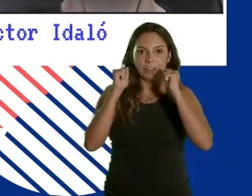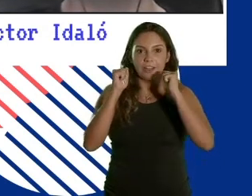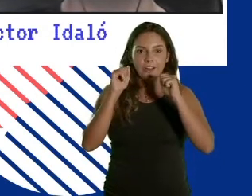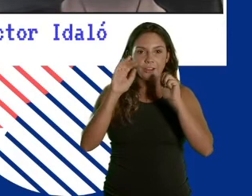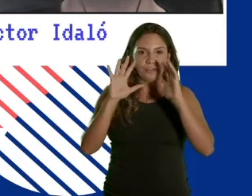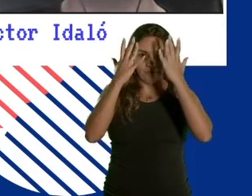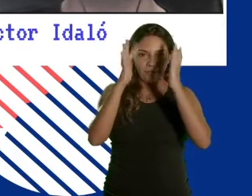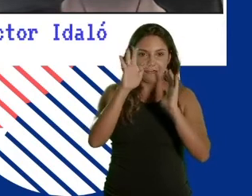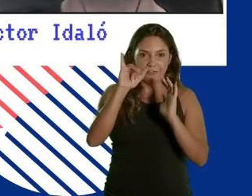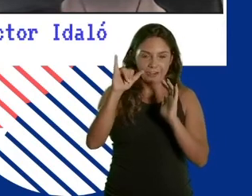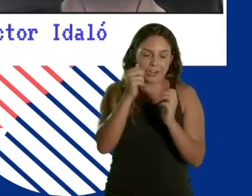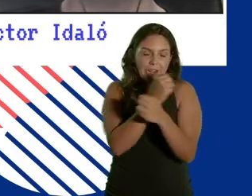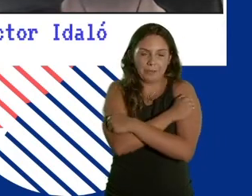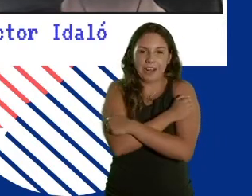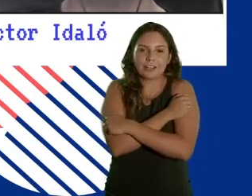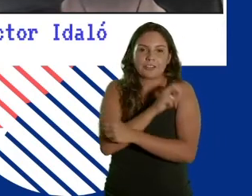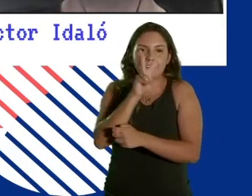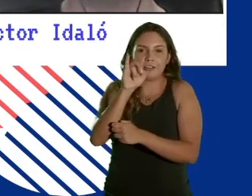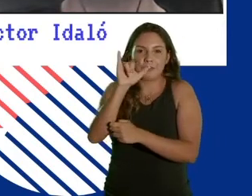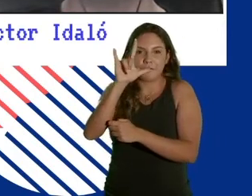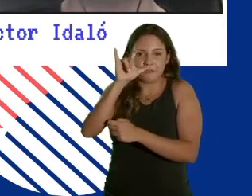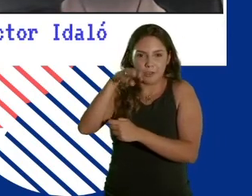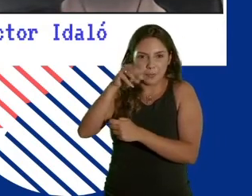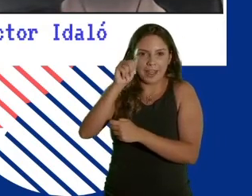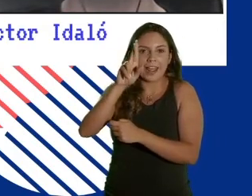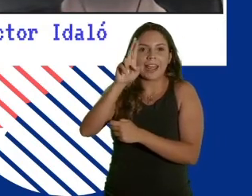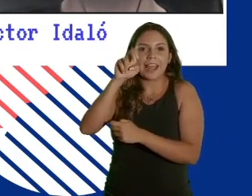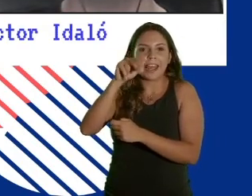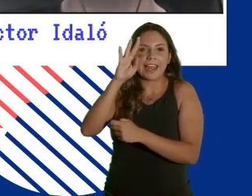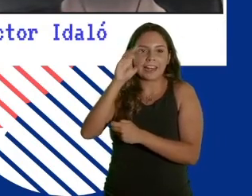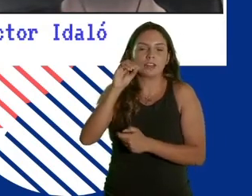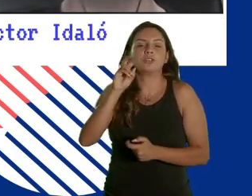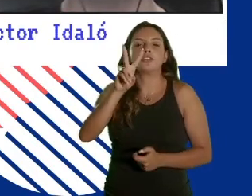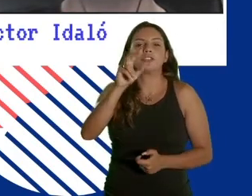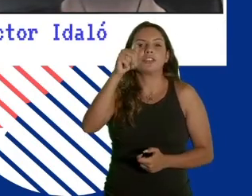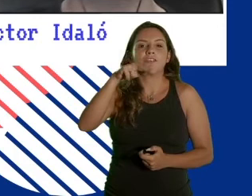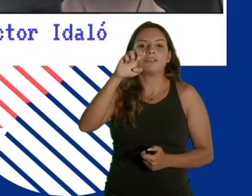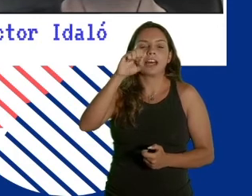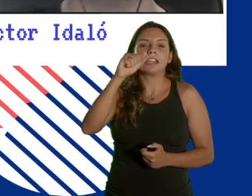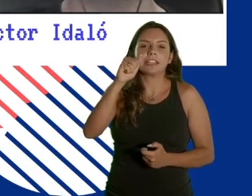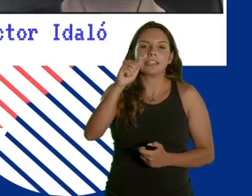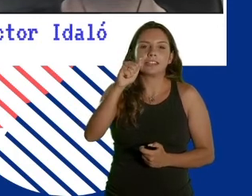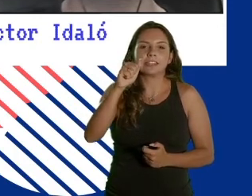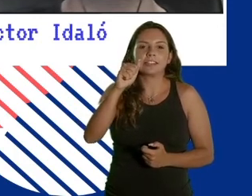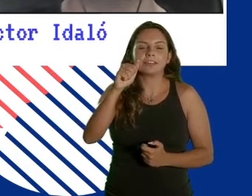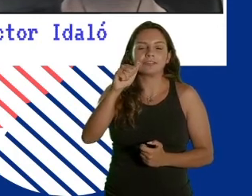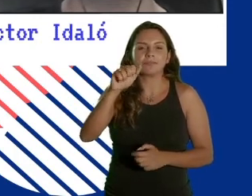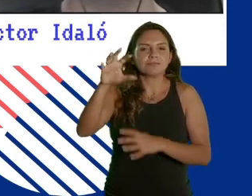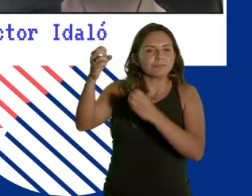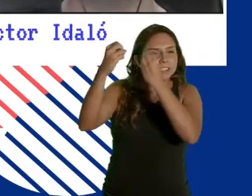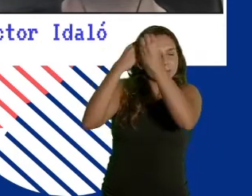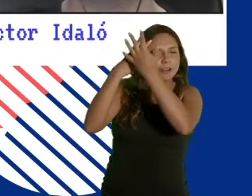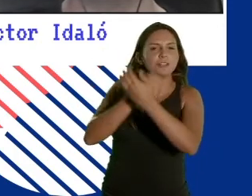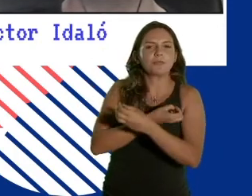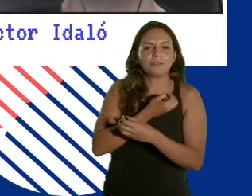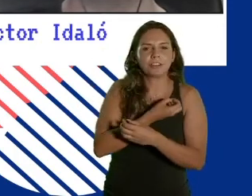Vilma, abraços do Renato Muniz de Carvalho. A Vanessa Oliveira diz, inspiração para a vida. A